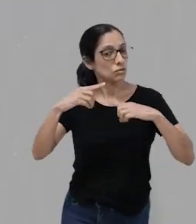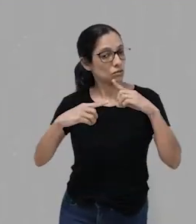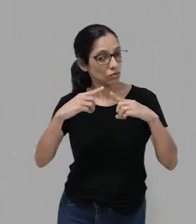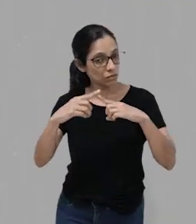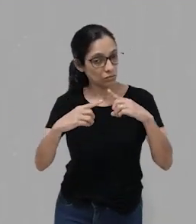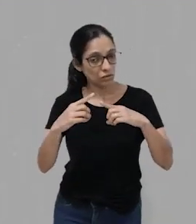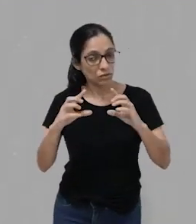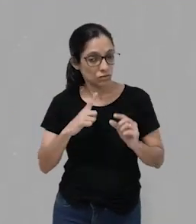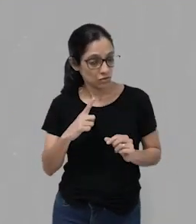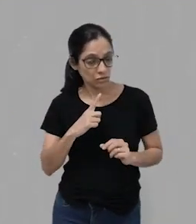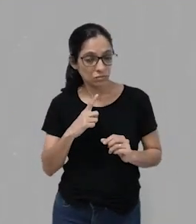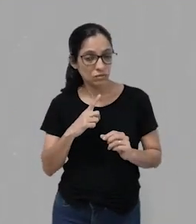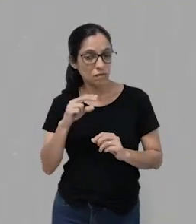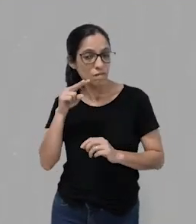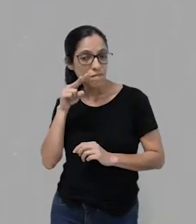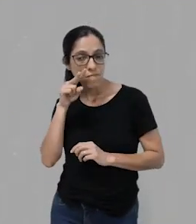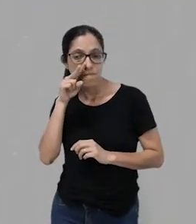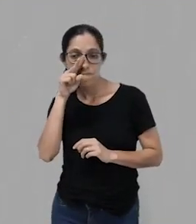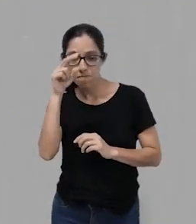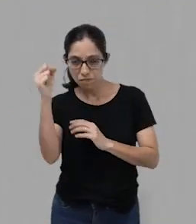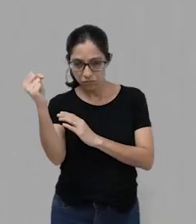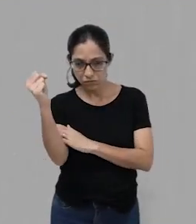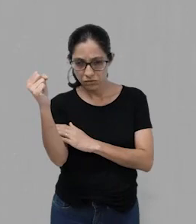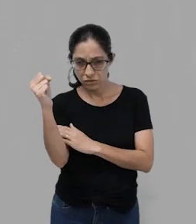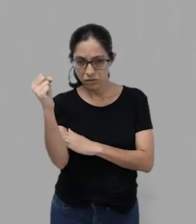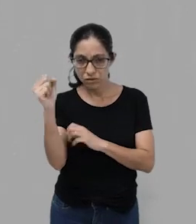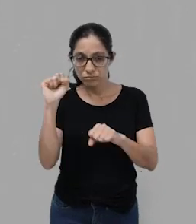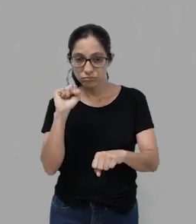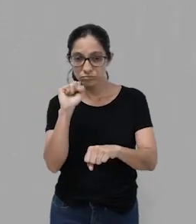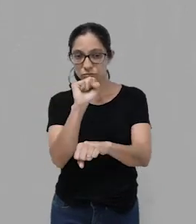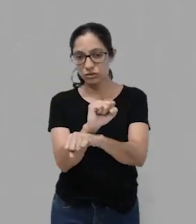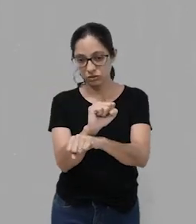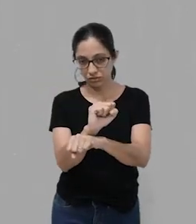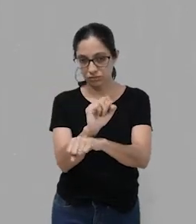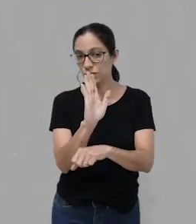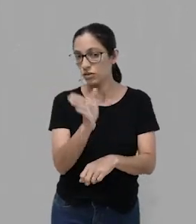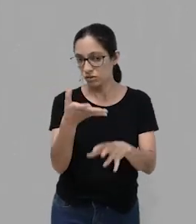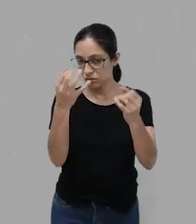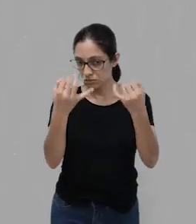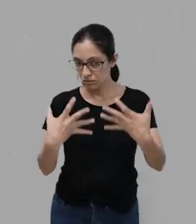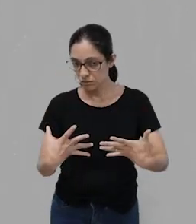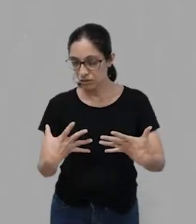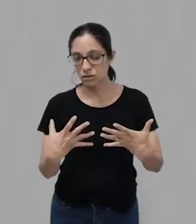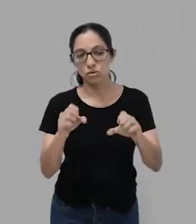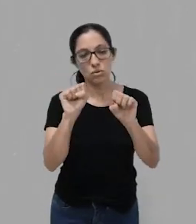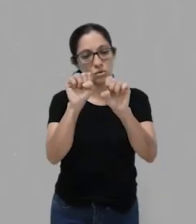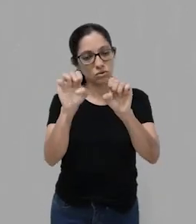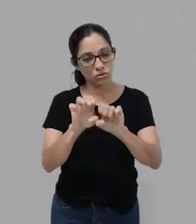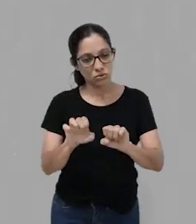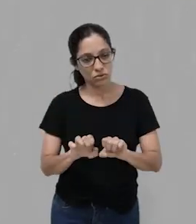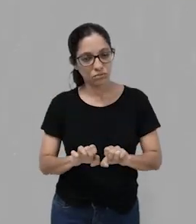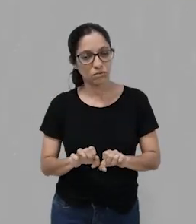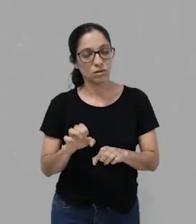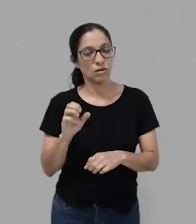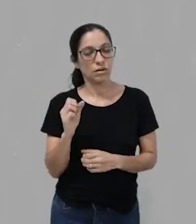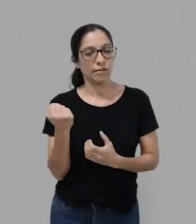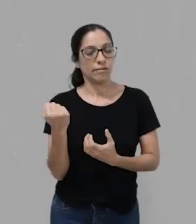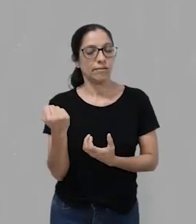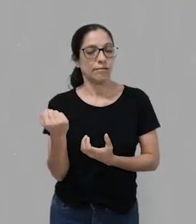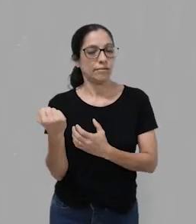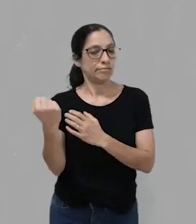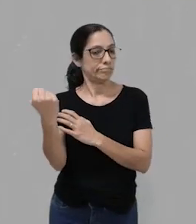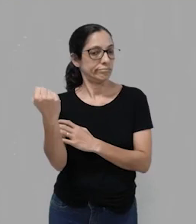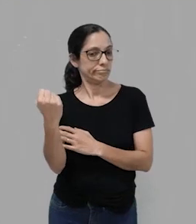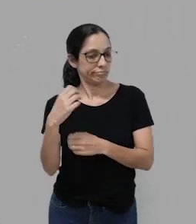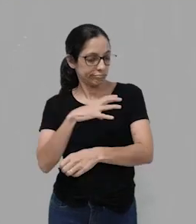A força estática. Tá aqui, ó. Falei para vocês que uma das funções do sistema muscular é de gerar calor. Quando você